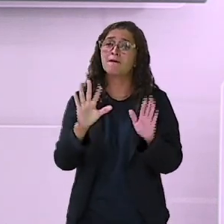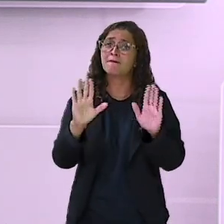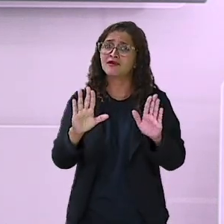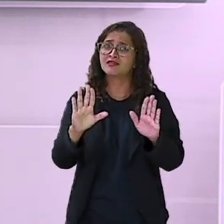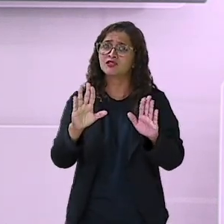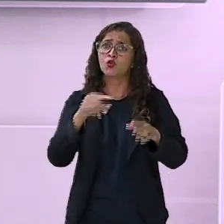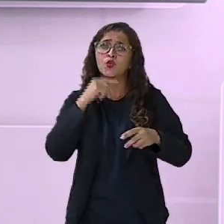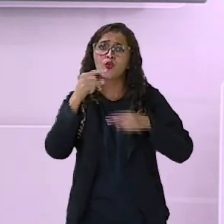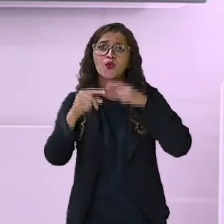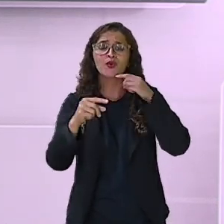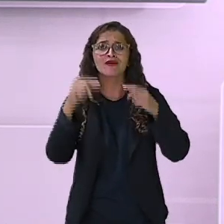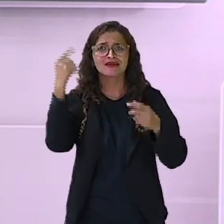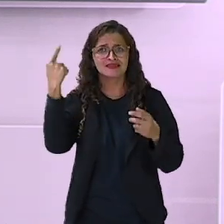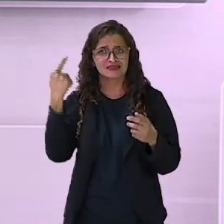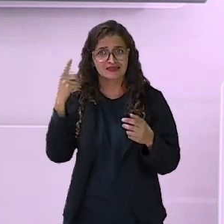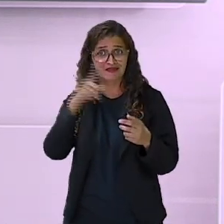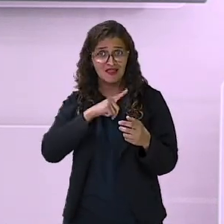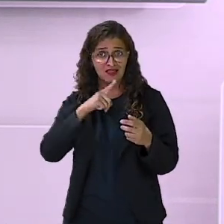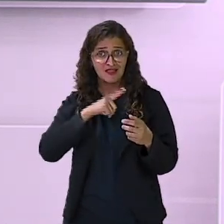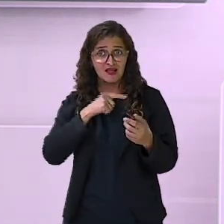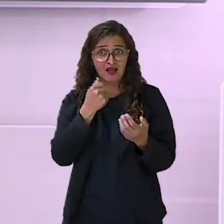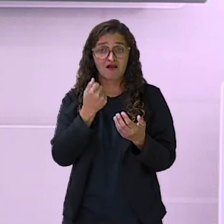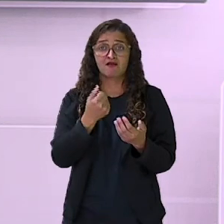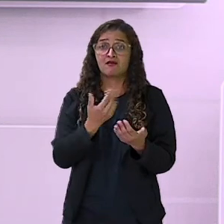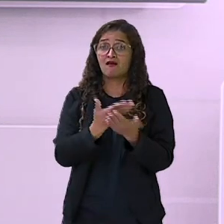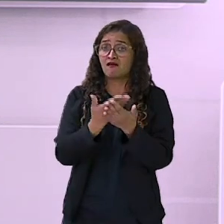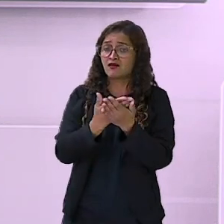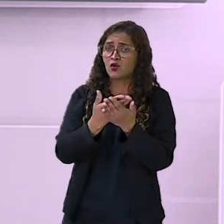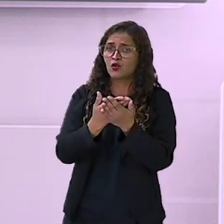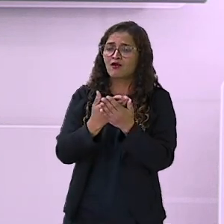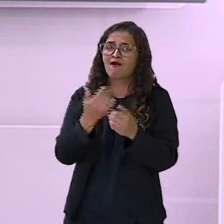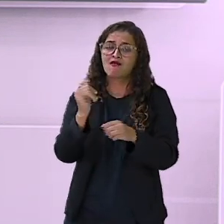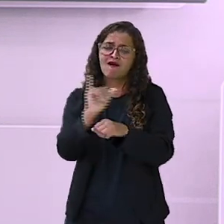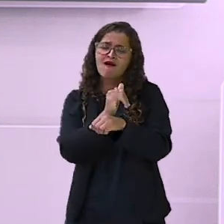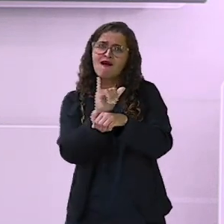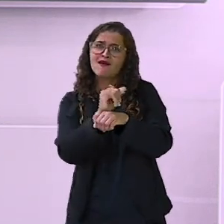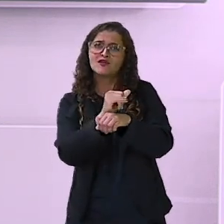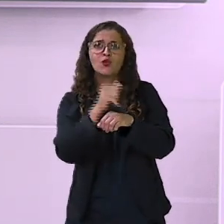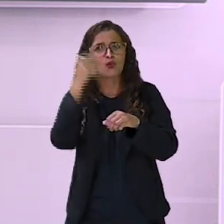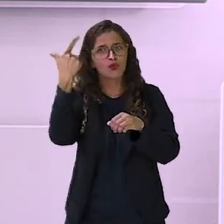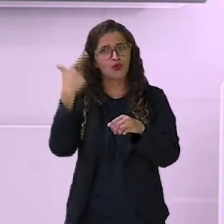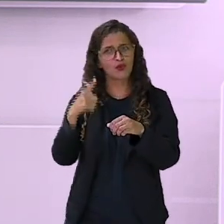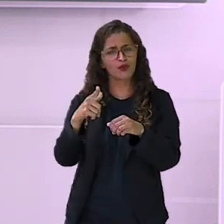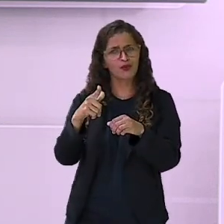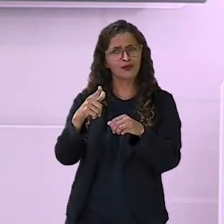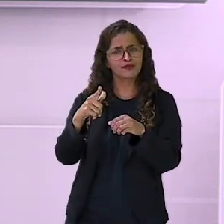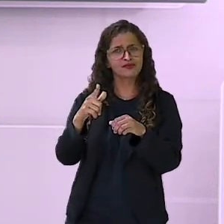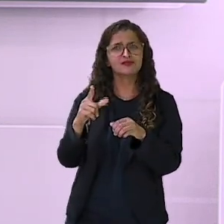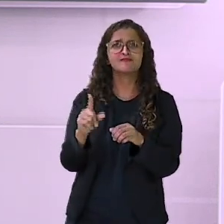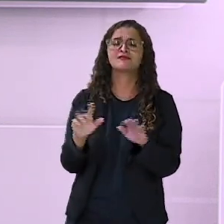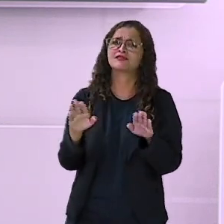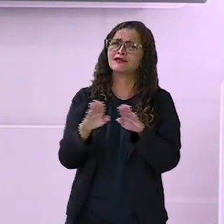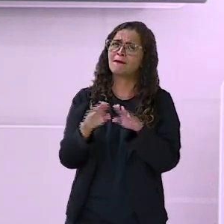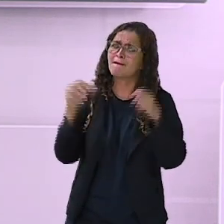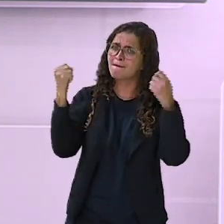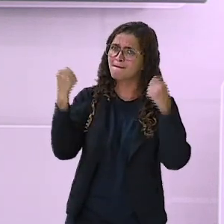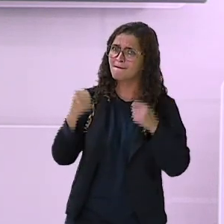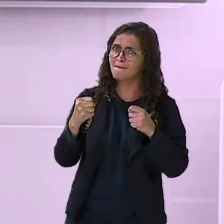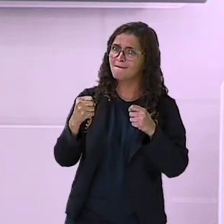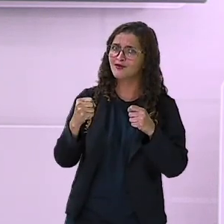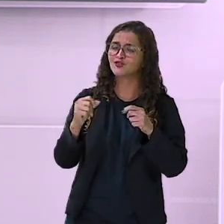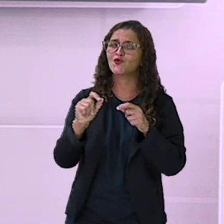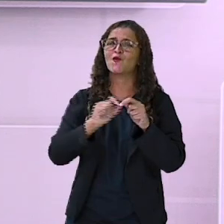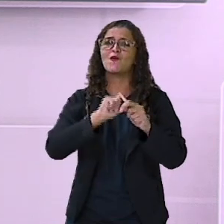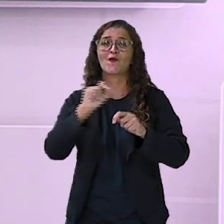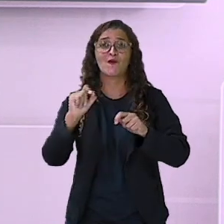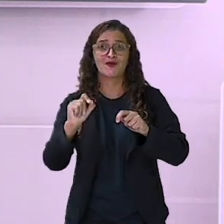assista essa aula novamente no nosso canal do YouTube. Outra coisa que você precisa fazer é